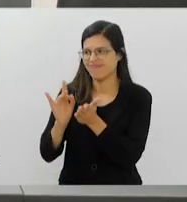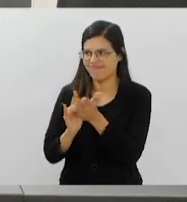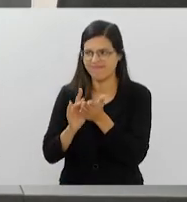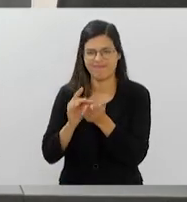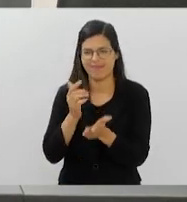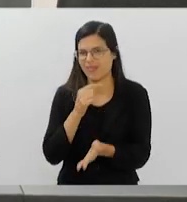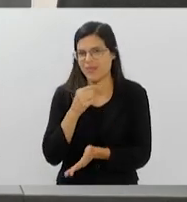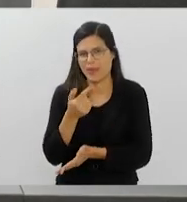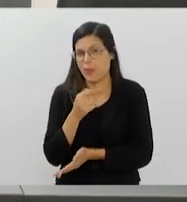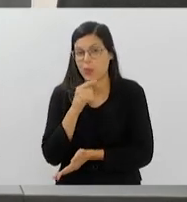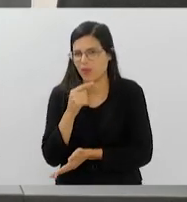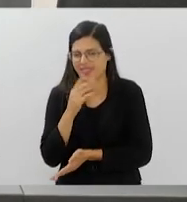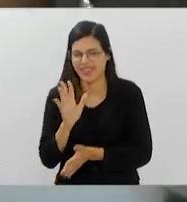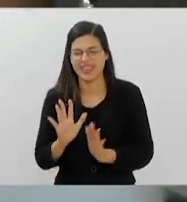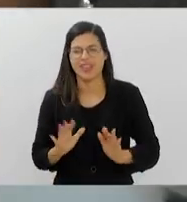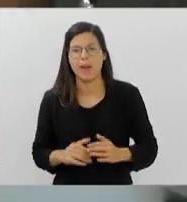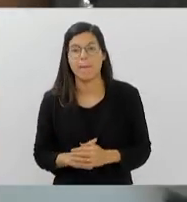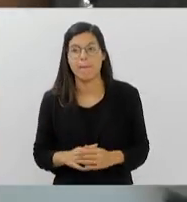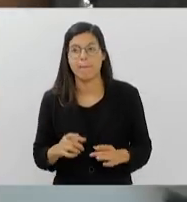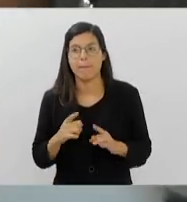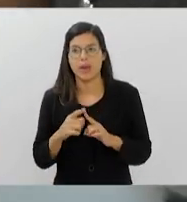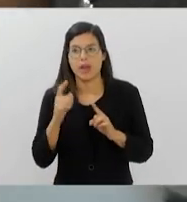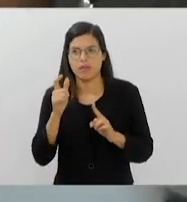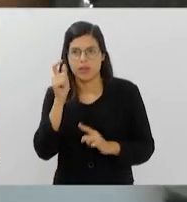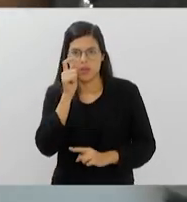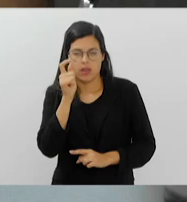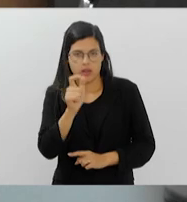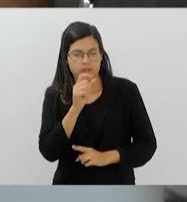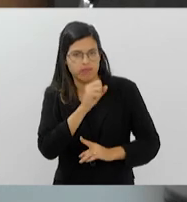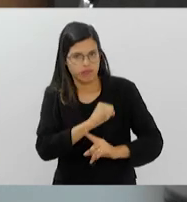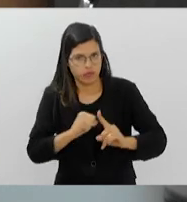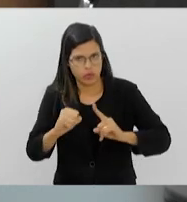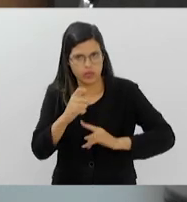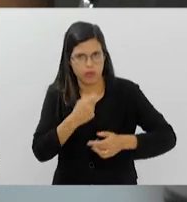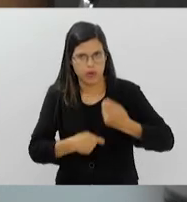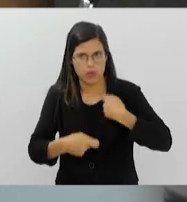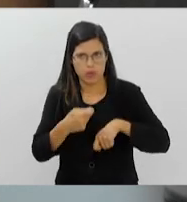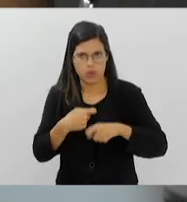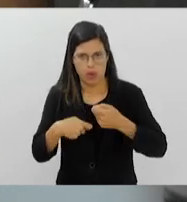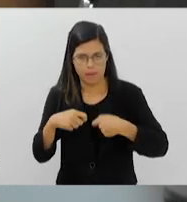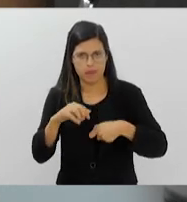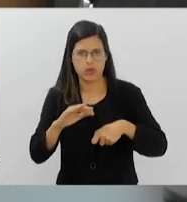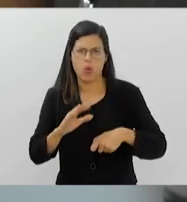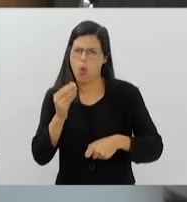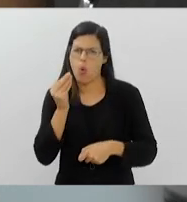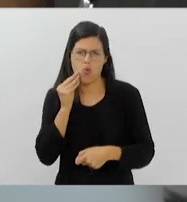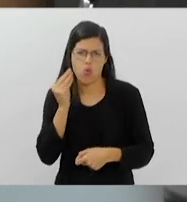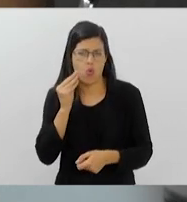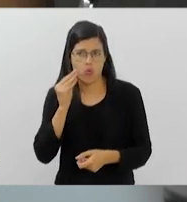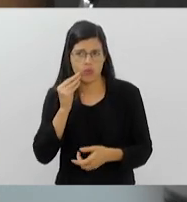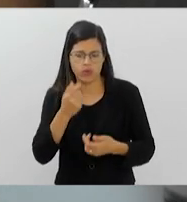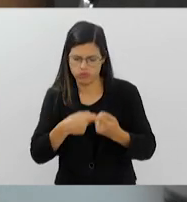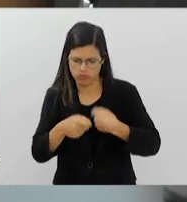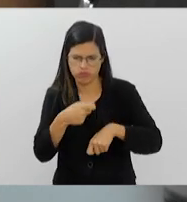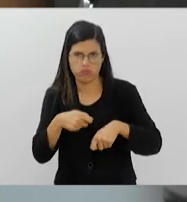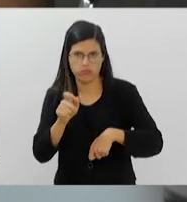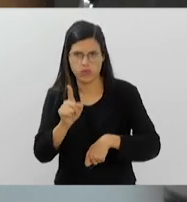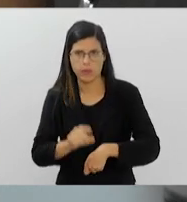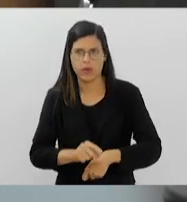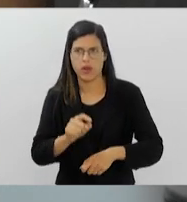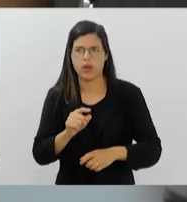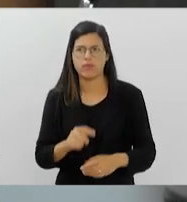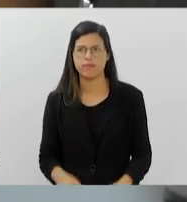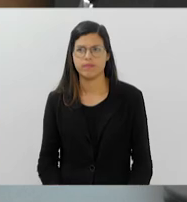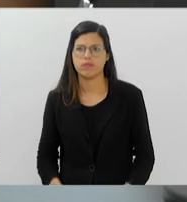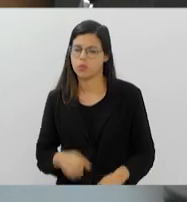eu não vou entrar no mérito do interesse social e econômico. Econômico, obviamente, não é, mas... Social, nem tanto.